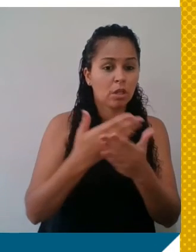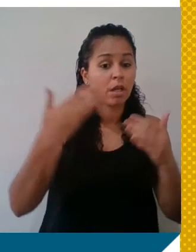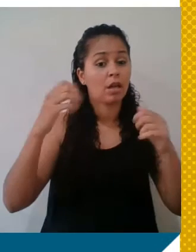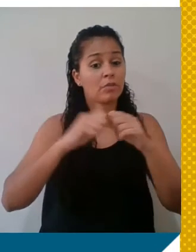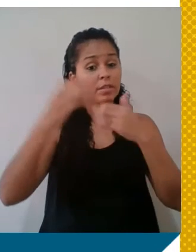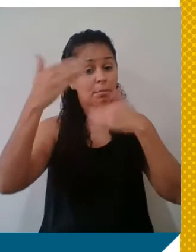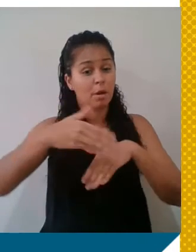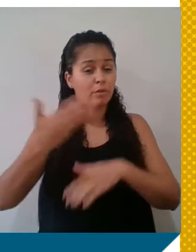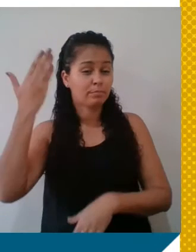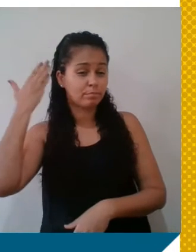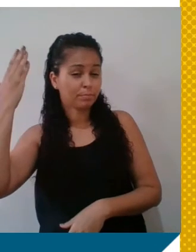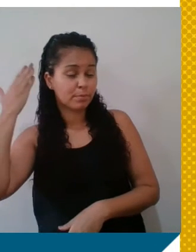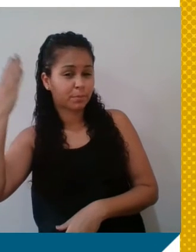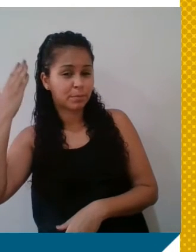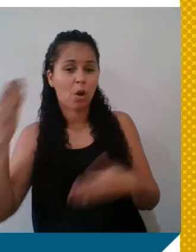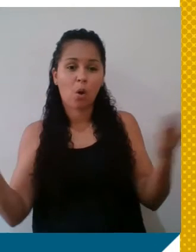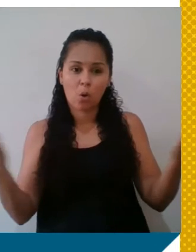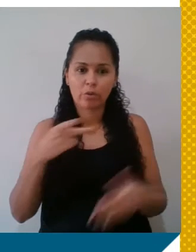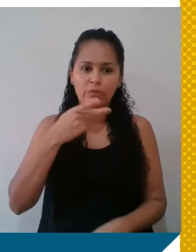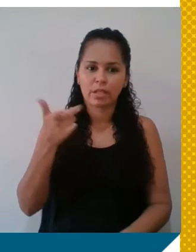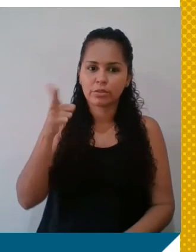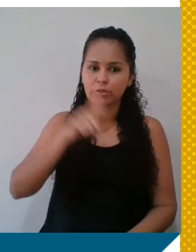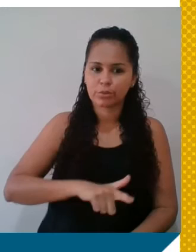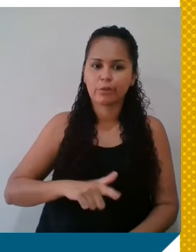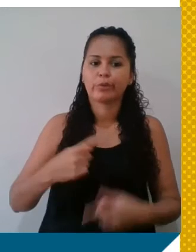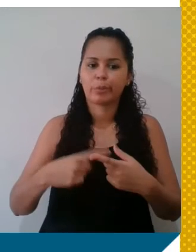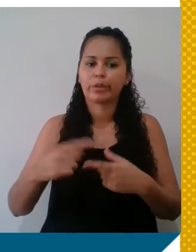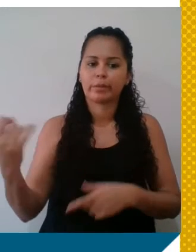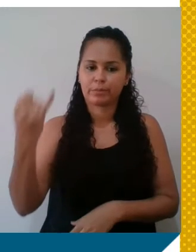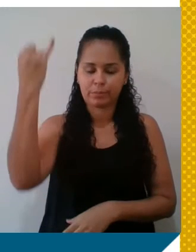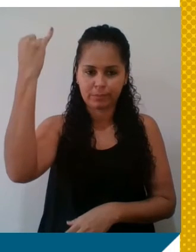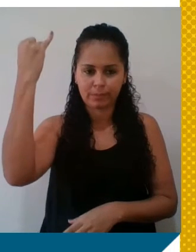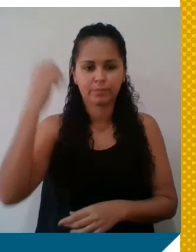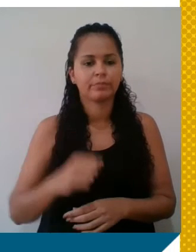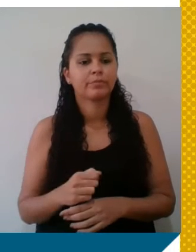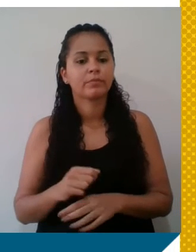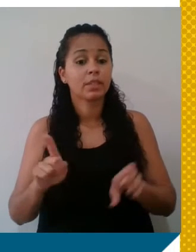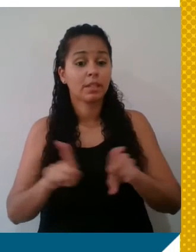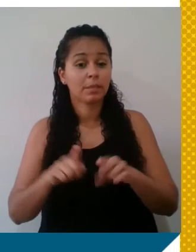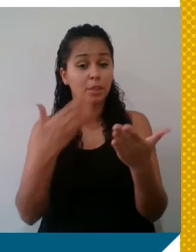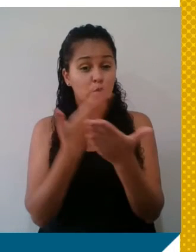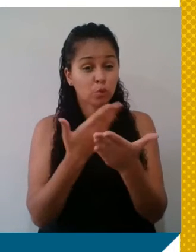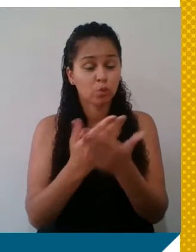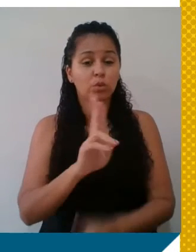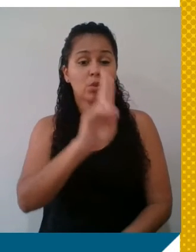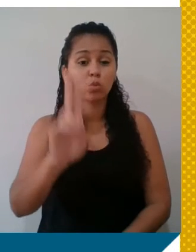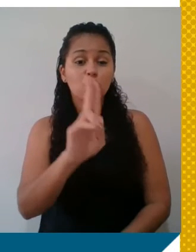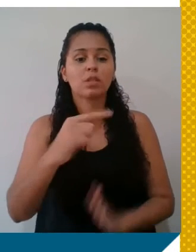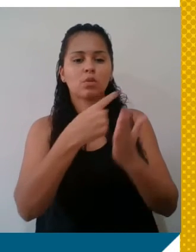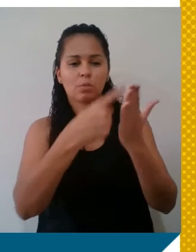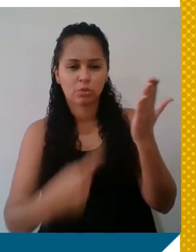de provas anteriores. Esse, inclusive, a gente vai retomar porque é um tópico super importante. O estudo pelas